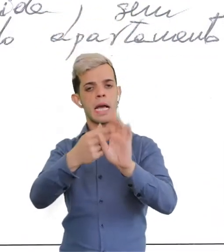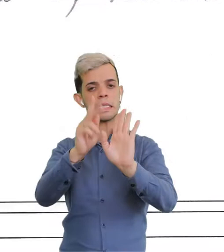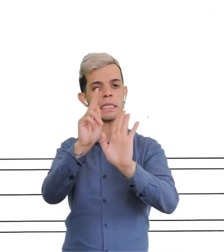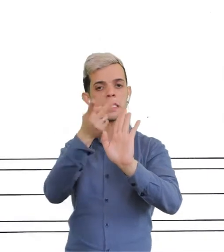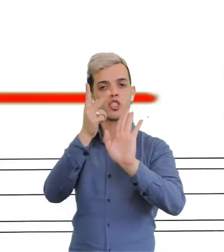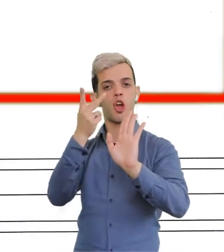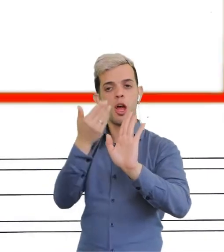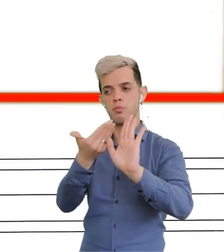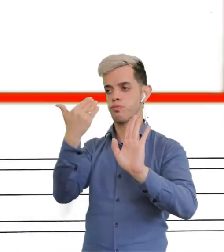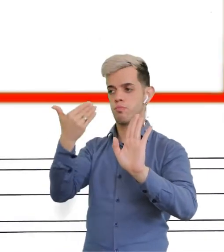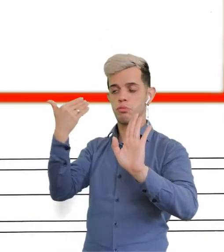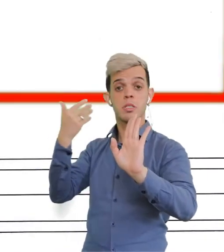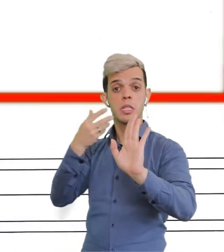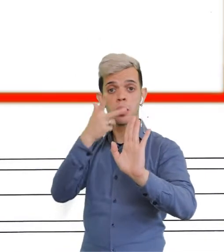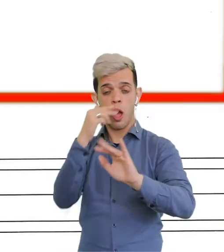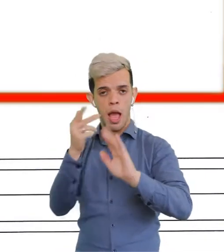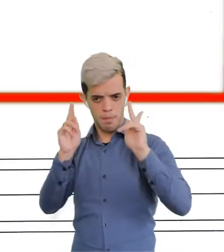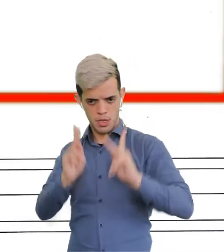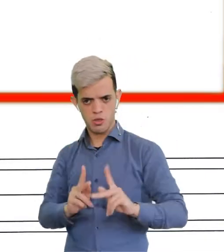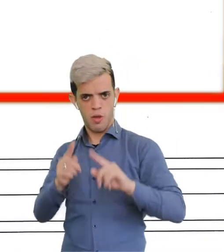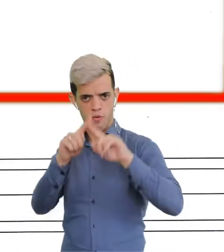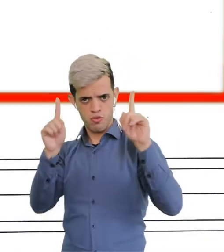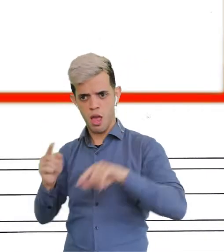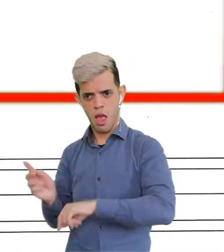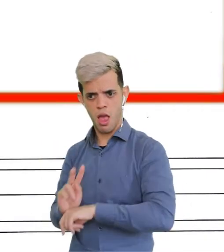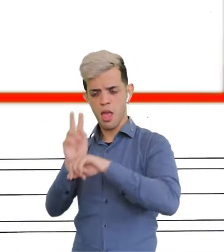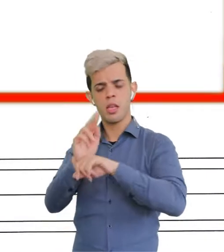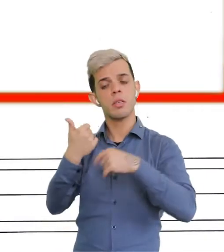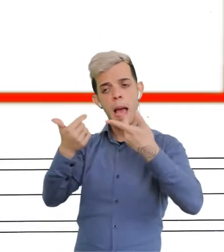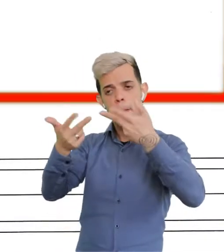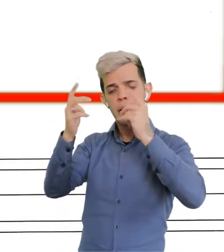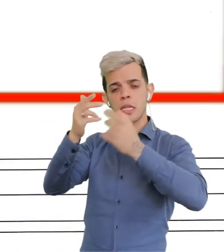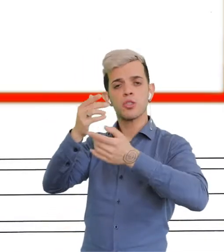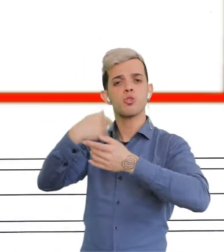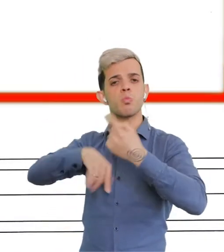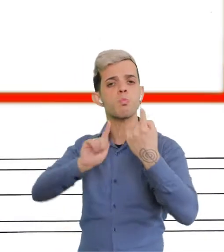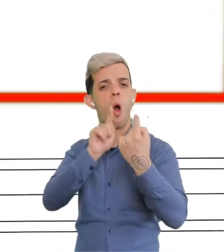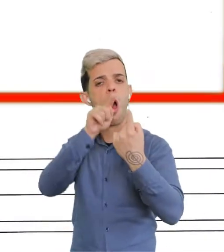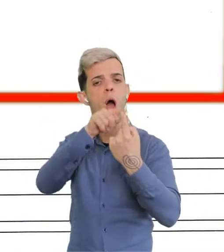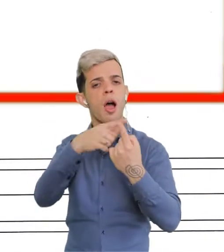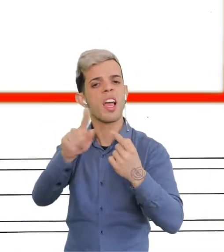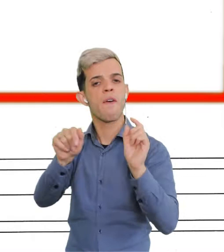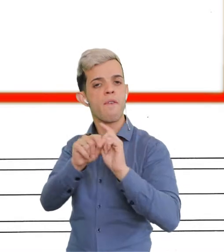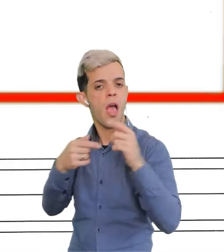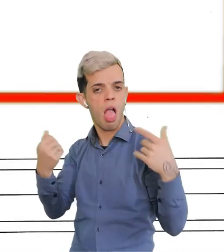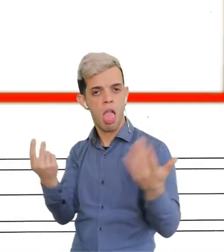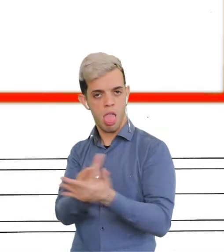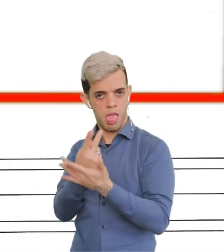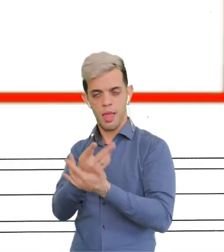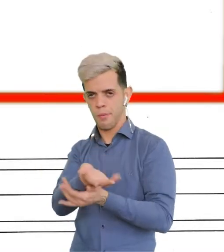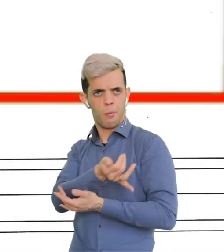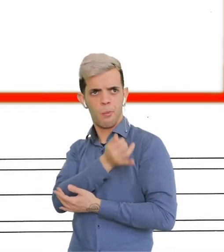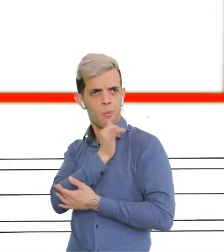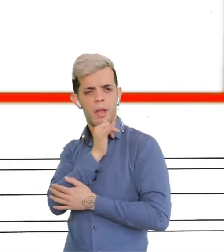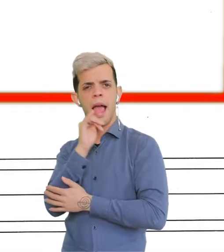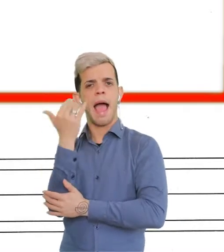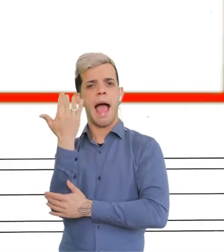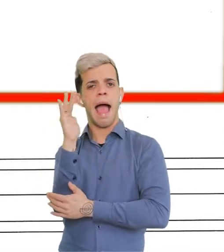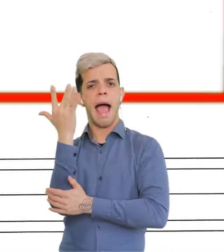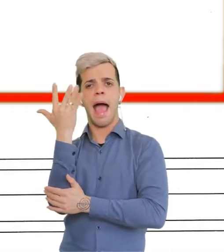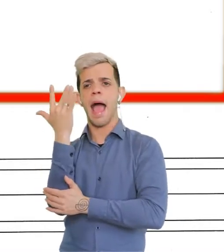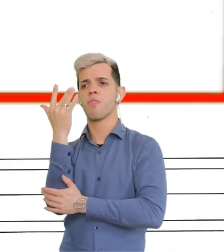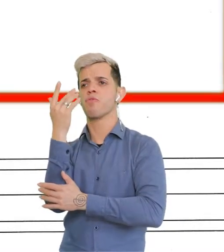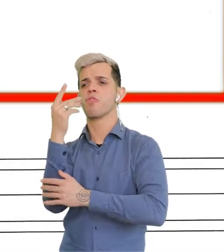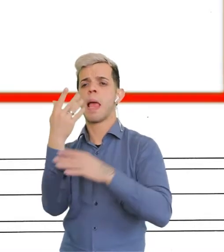histórico da infração é onde o agente de fiscalização vai descrever o motivo da infração. Então, por exemplo, poda